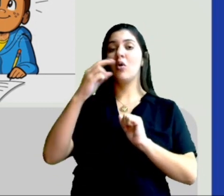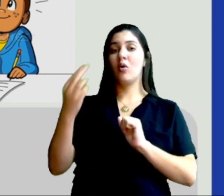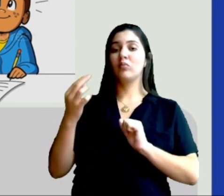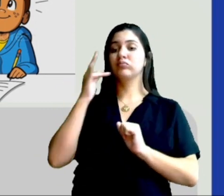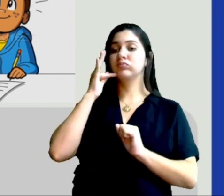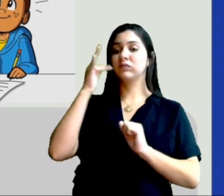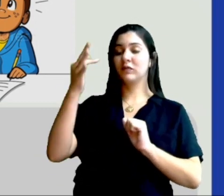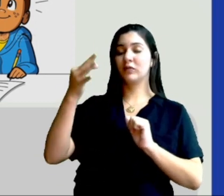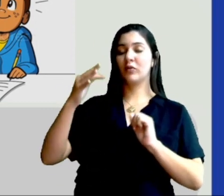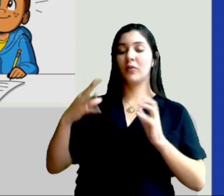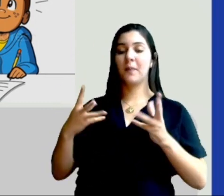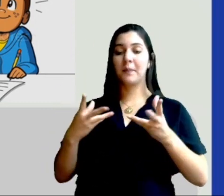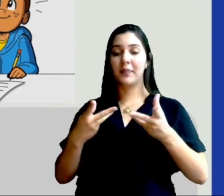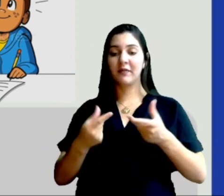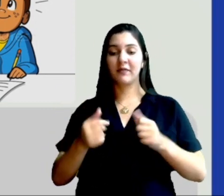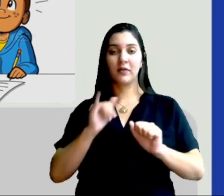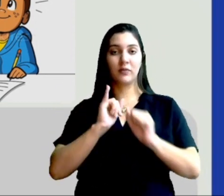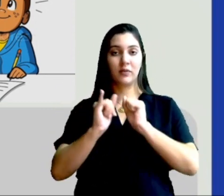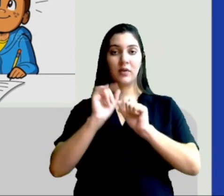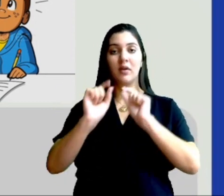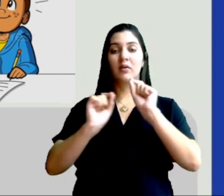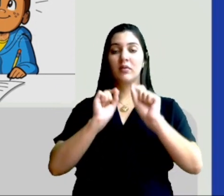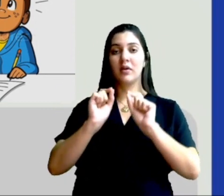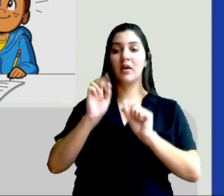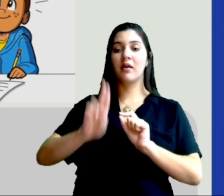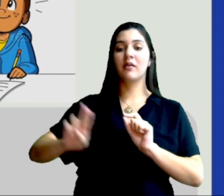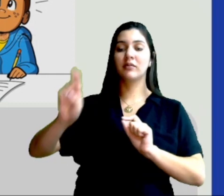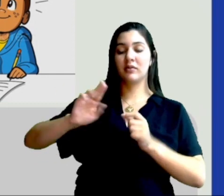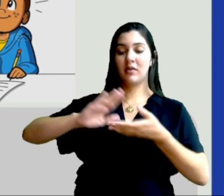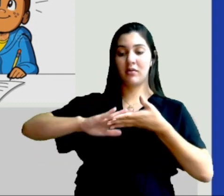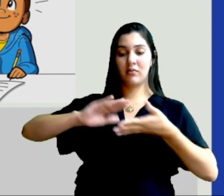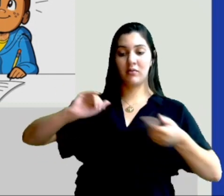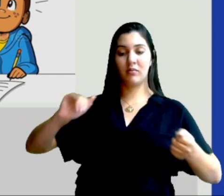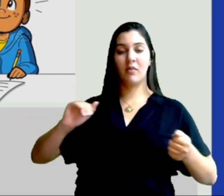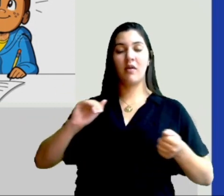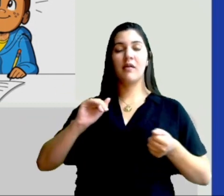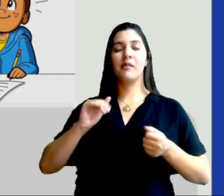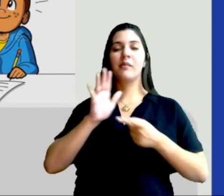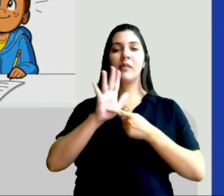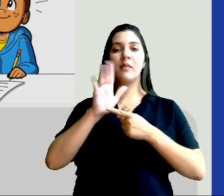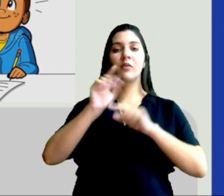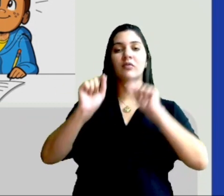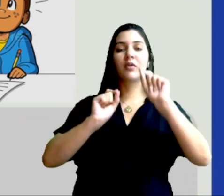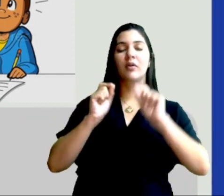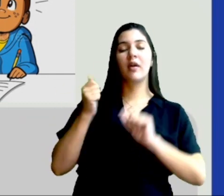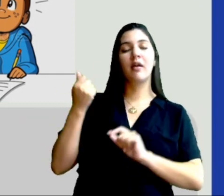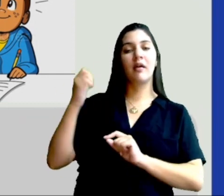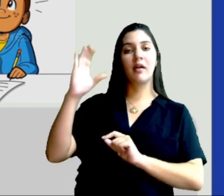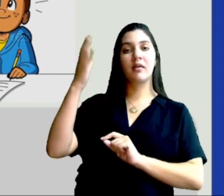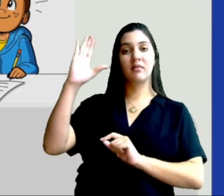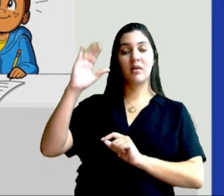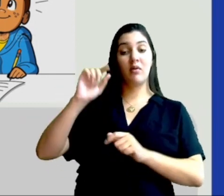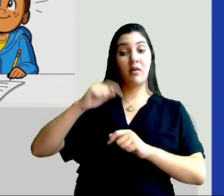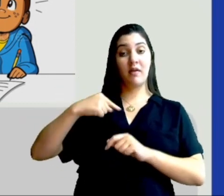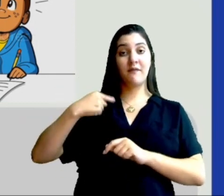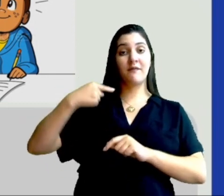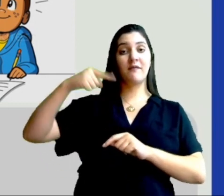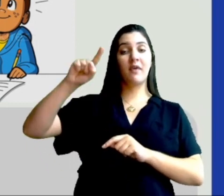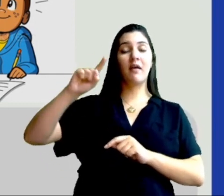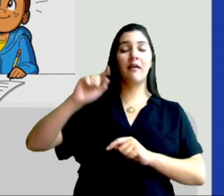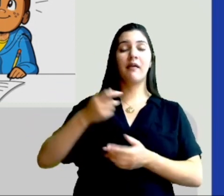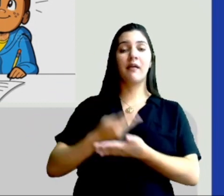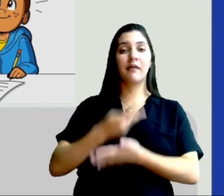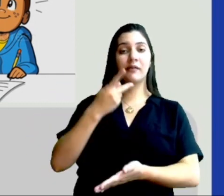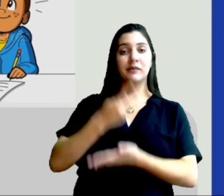futuro perfeito do indicativo, é utilizado em espanhol para expressar uma ação que irá acontecer e